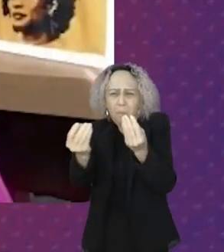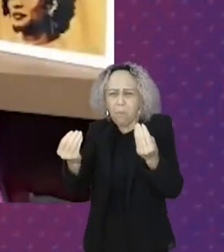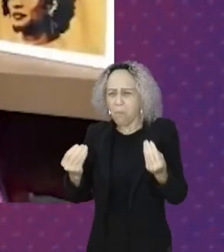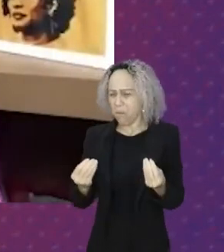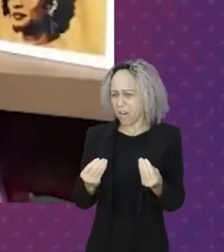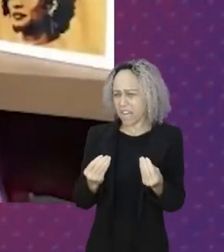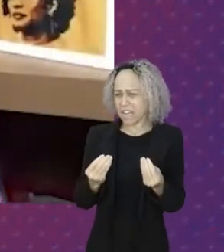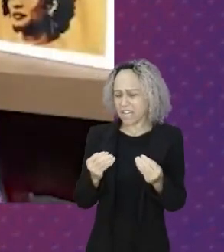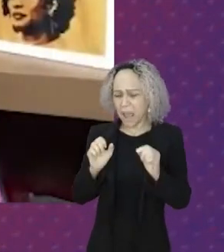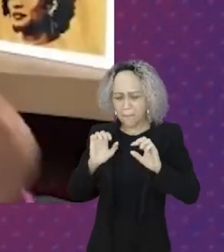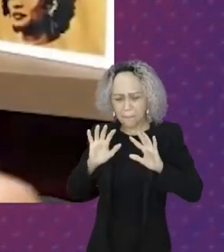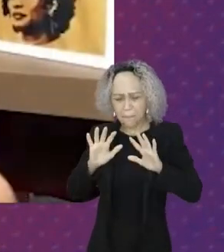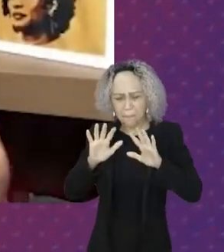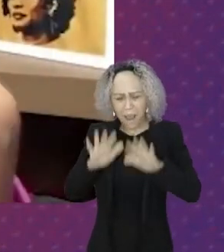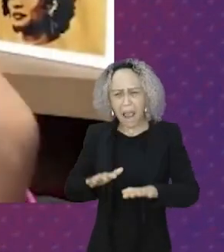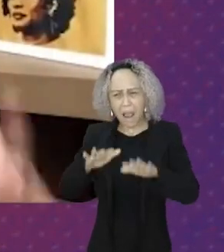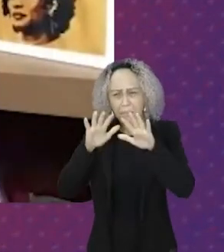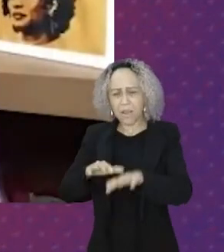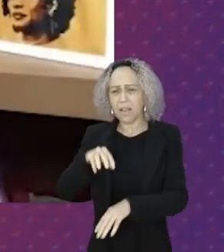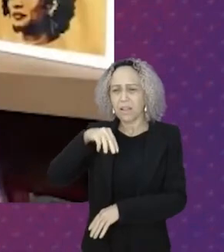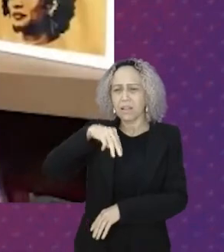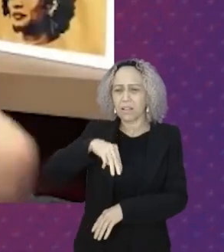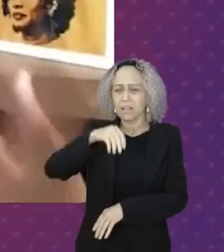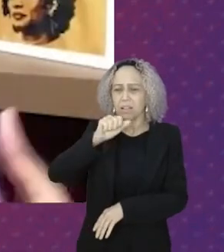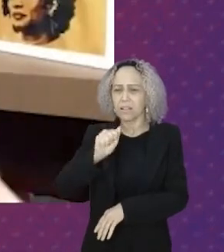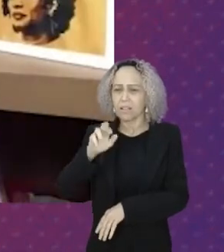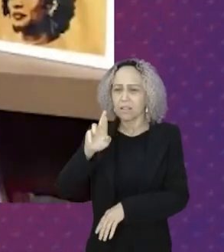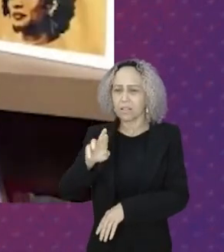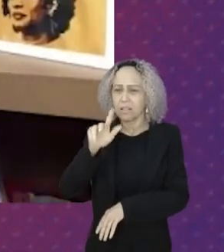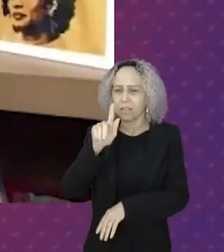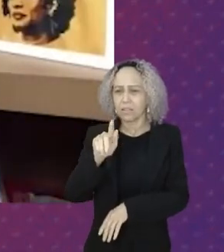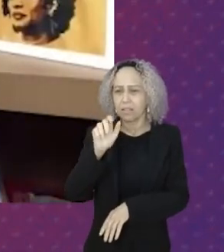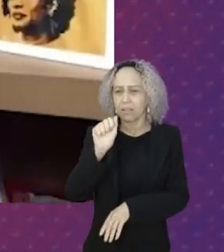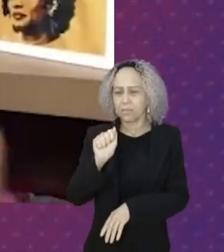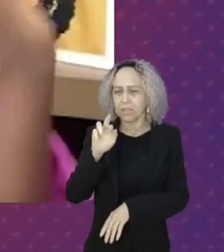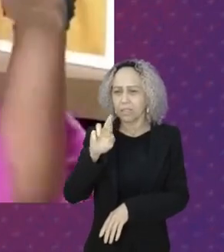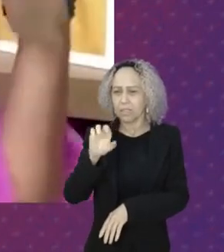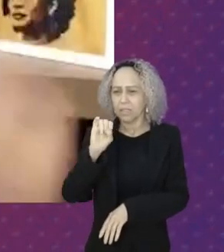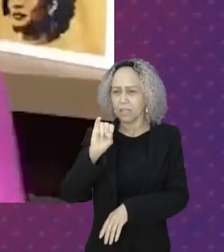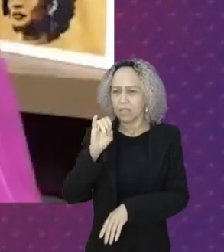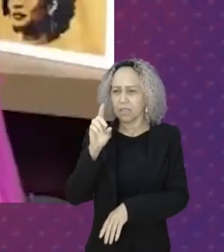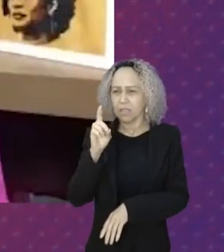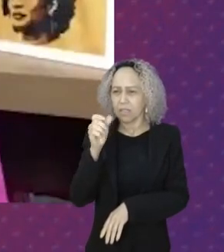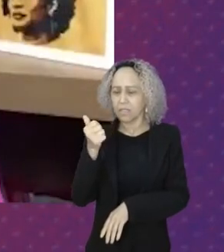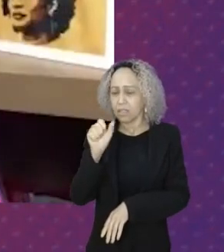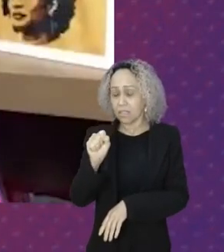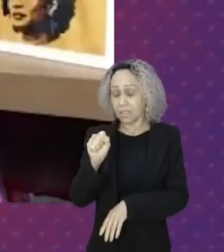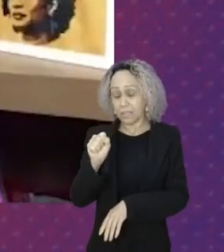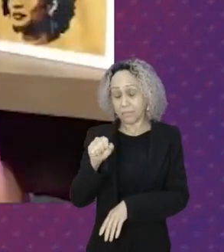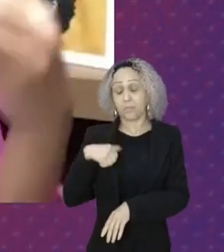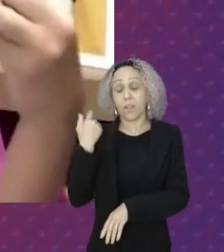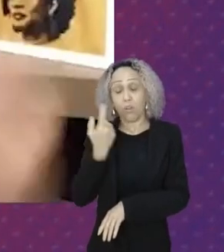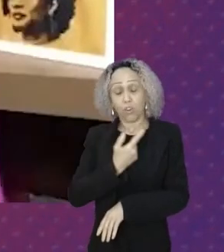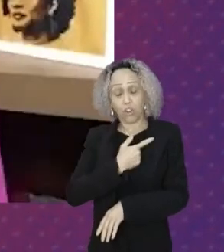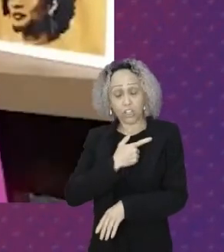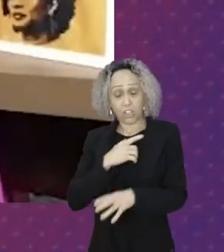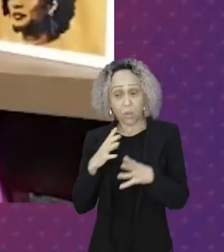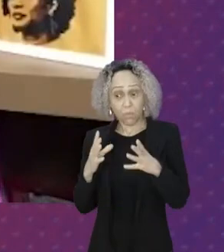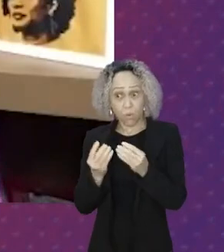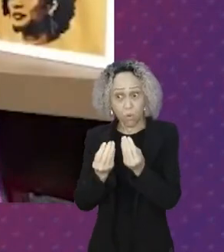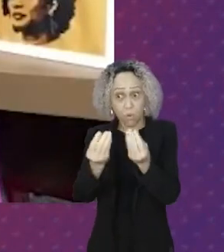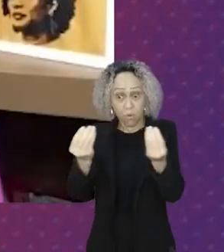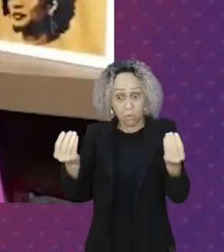vozes, que nós somos muitas e estamos juntas, somos sementes de Marielle. É dizer também que